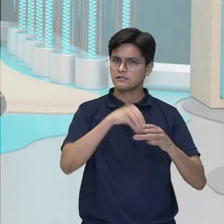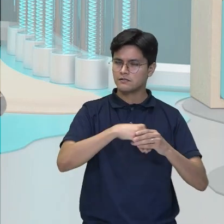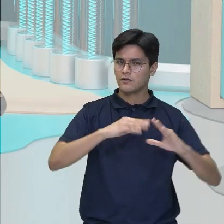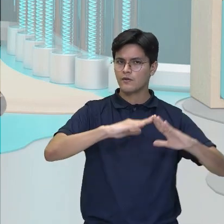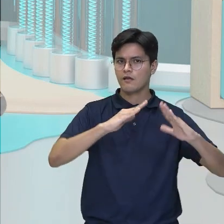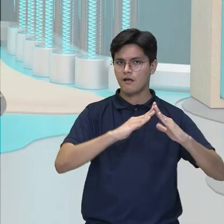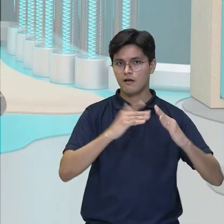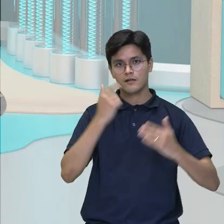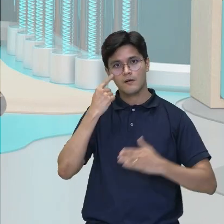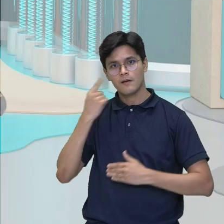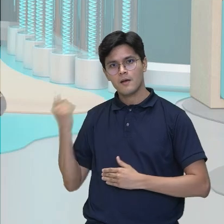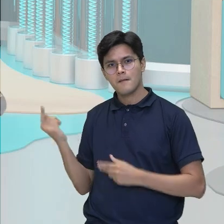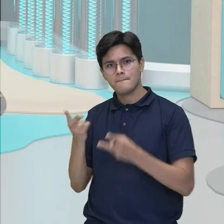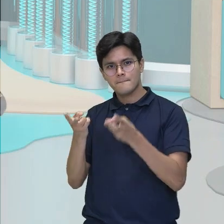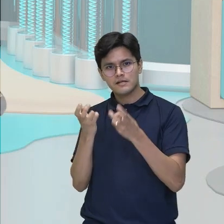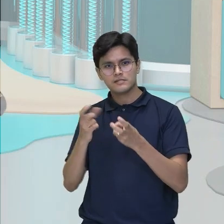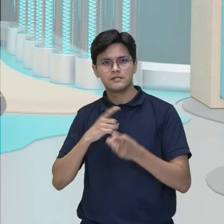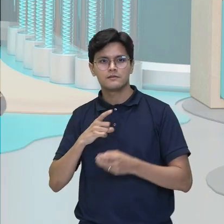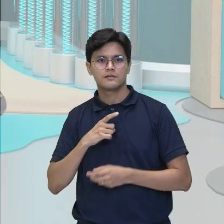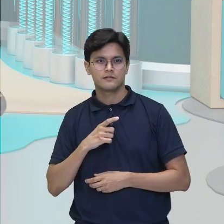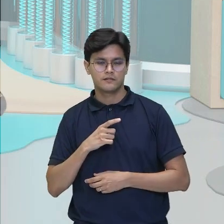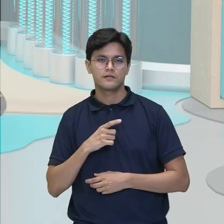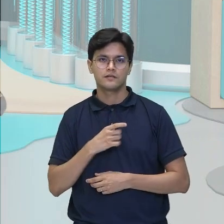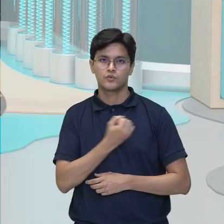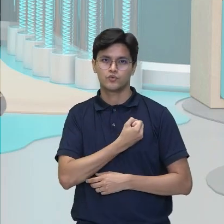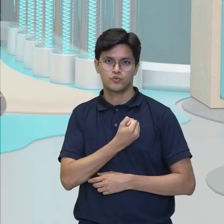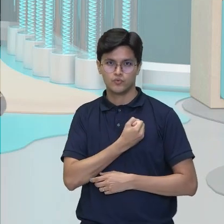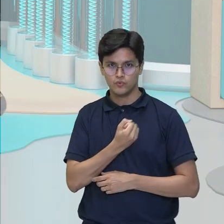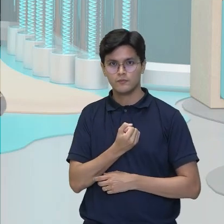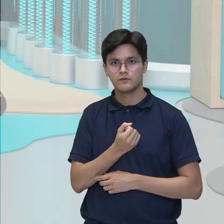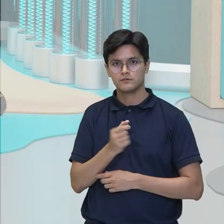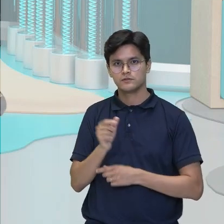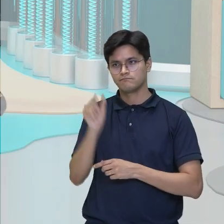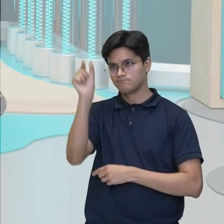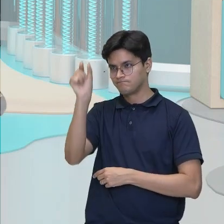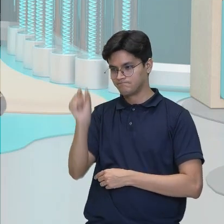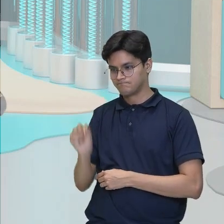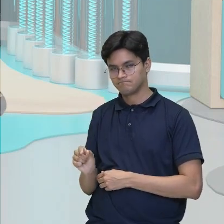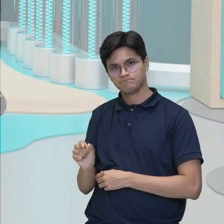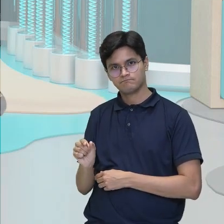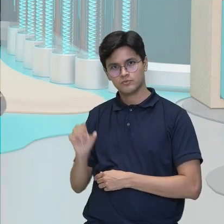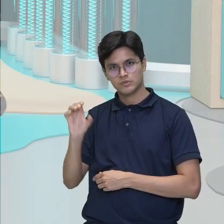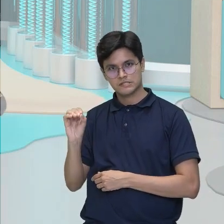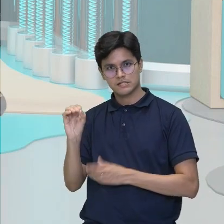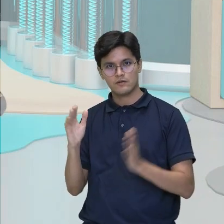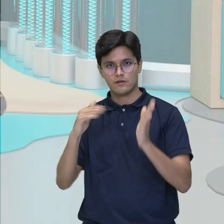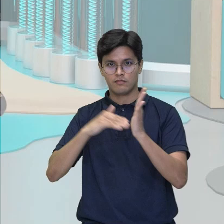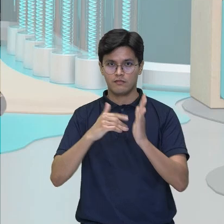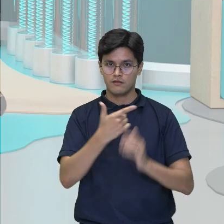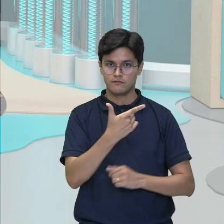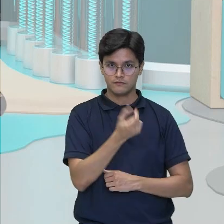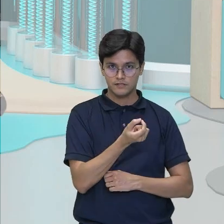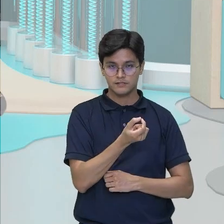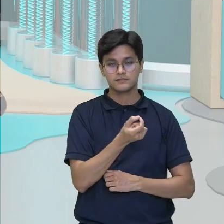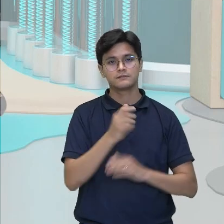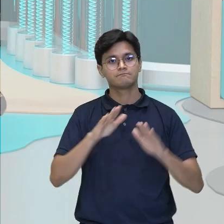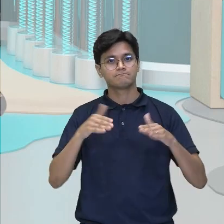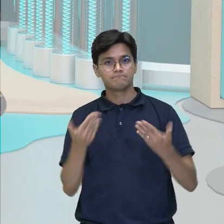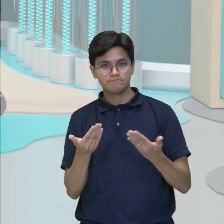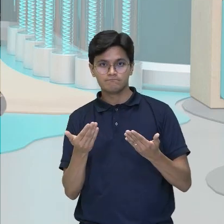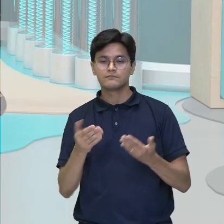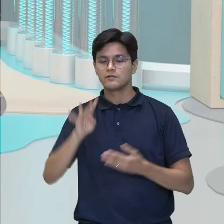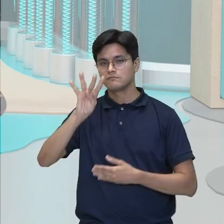tabela você tem ali, ó, number of children, que é o número das crianças, né, que vai do 0 ao 20. Então, nessa tabela vertical,